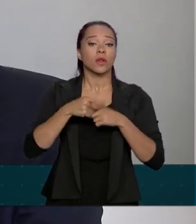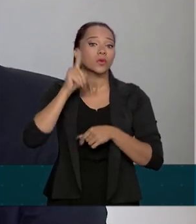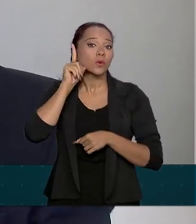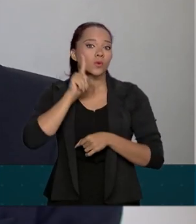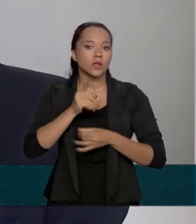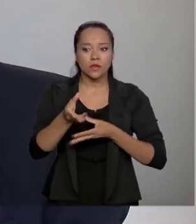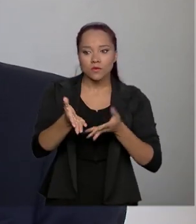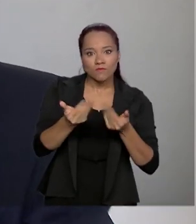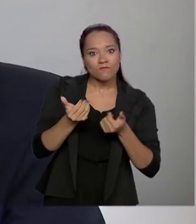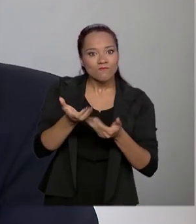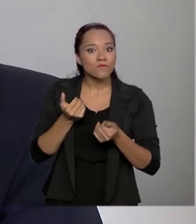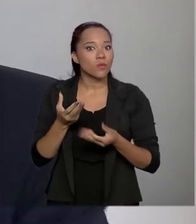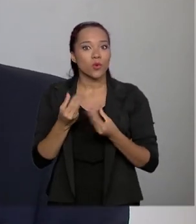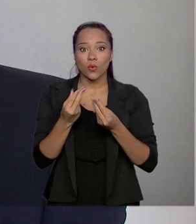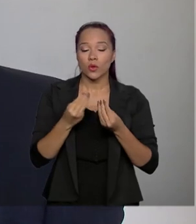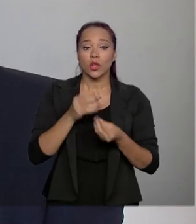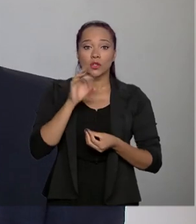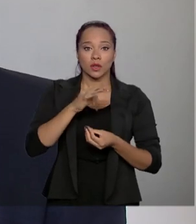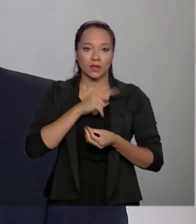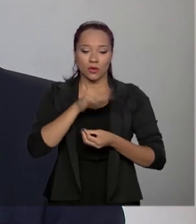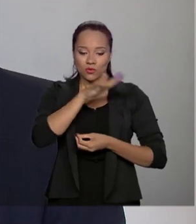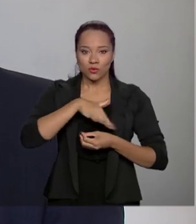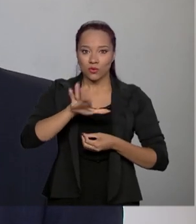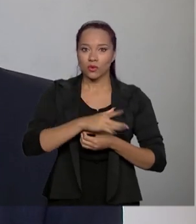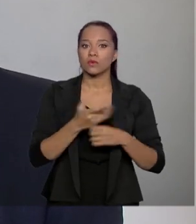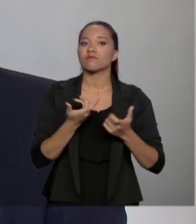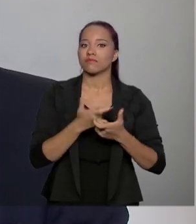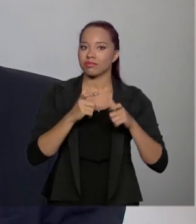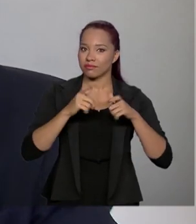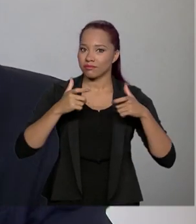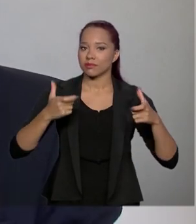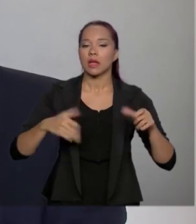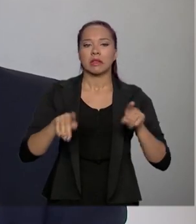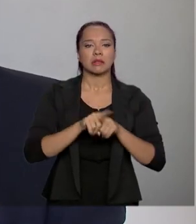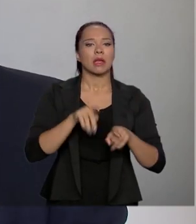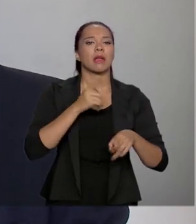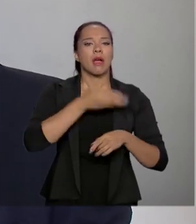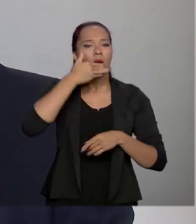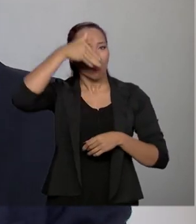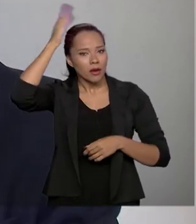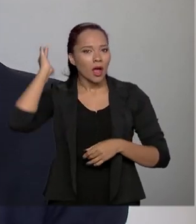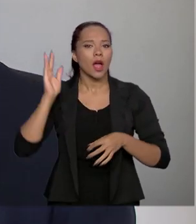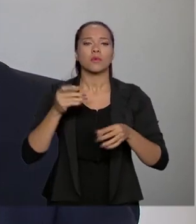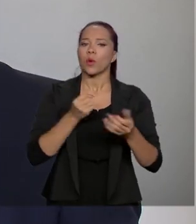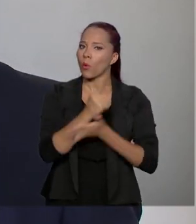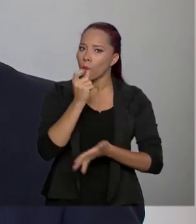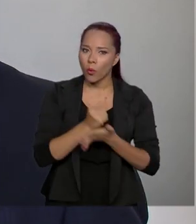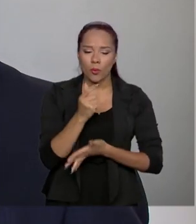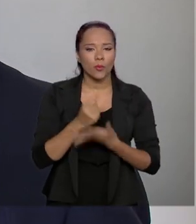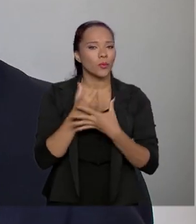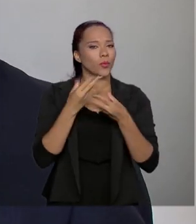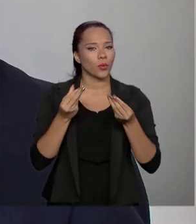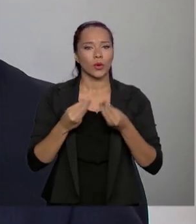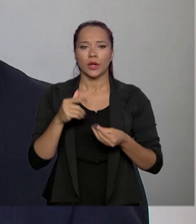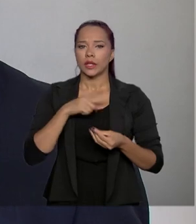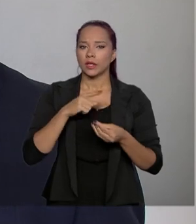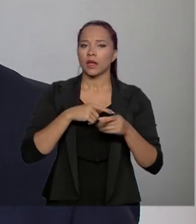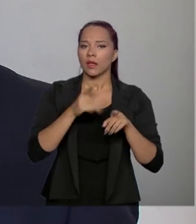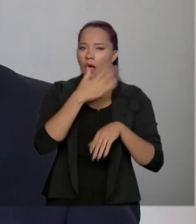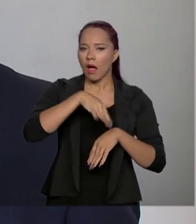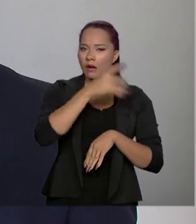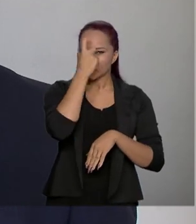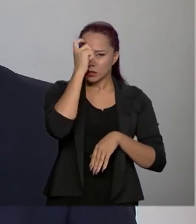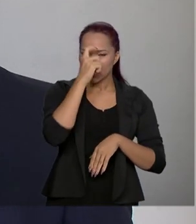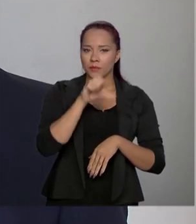muito para pegar lá. Só que a gente tem em todo o Oriente crescendo muito as nossas exportações. A Arábia Saudita está comprando muito. Você tem os tigres asiáticos ali,